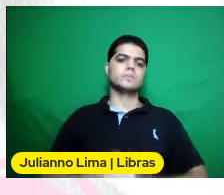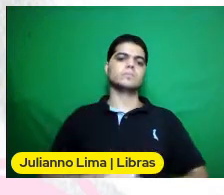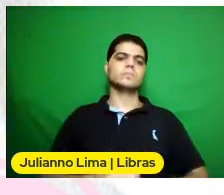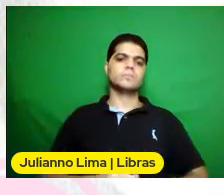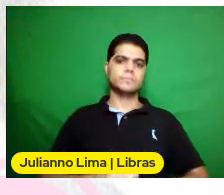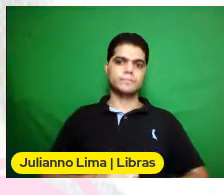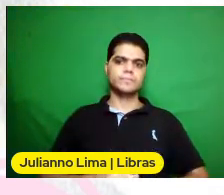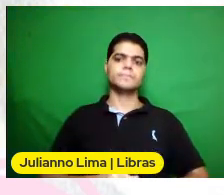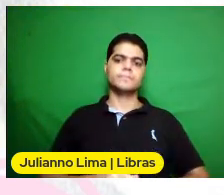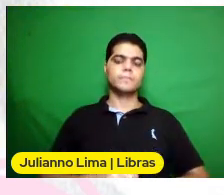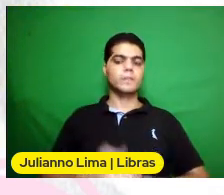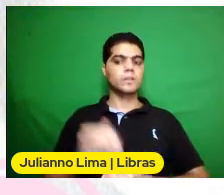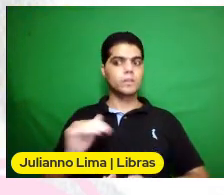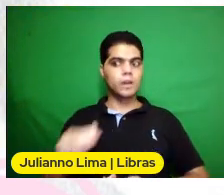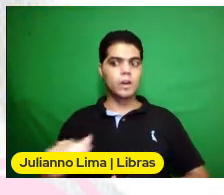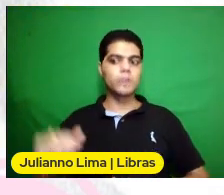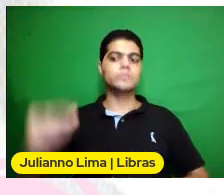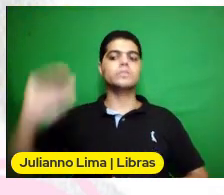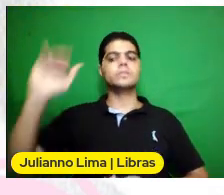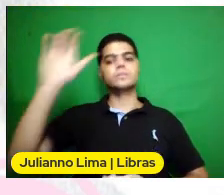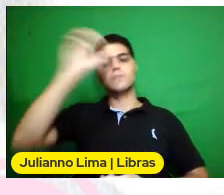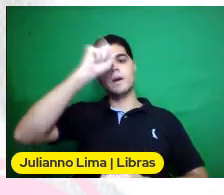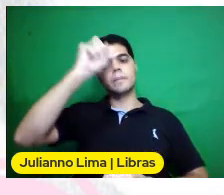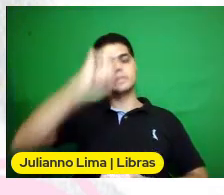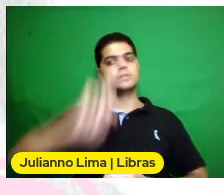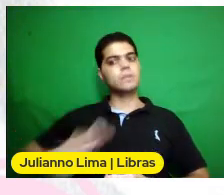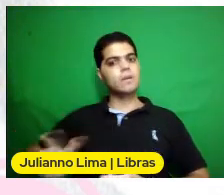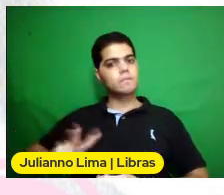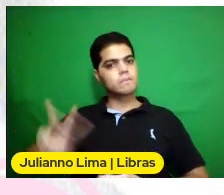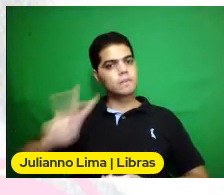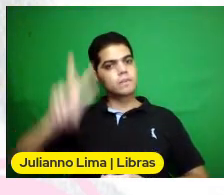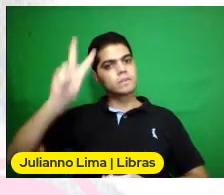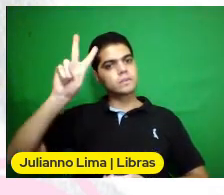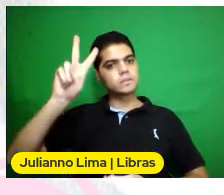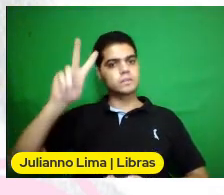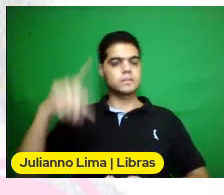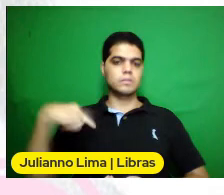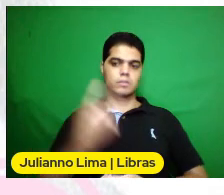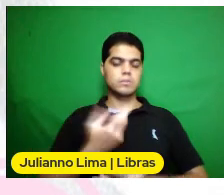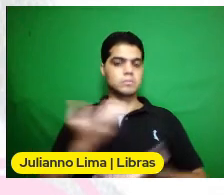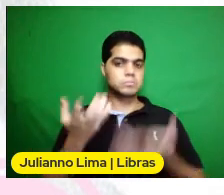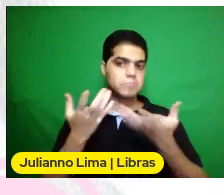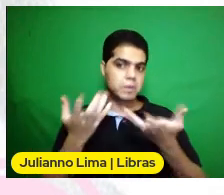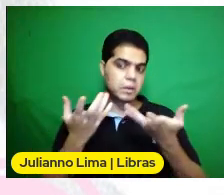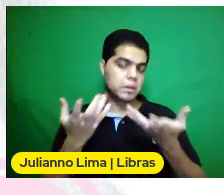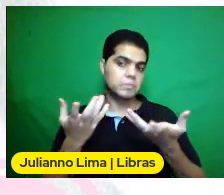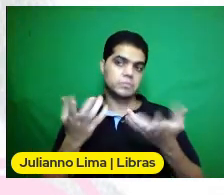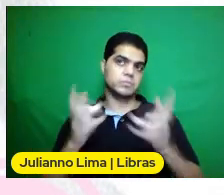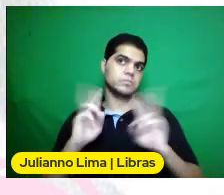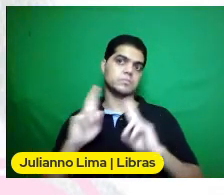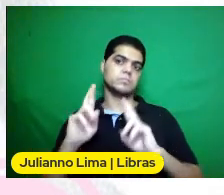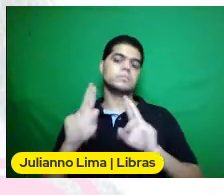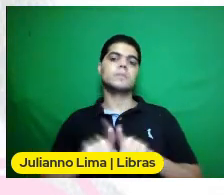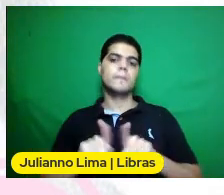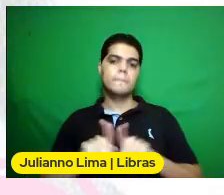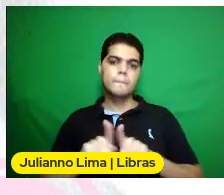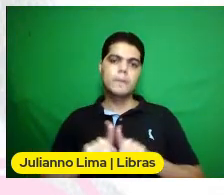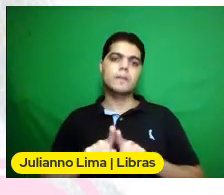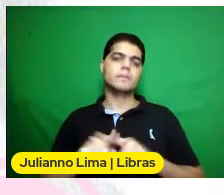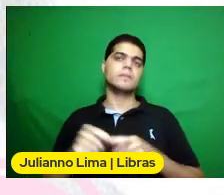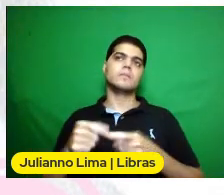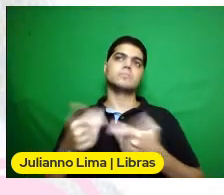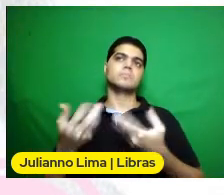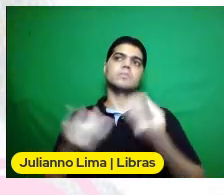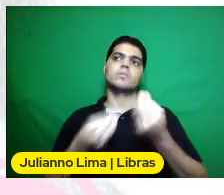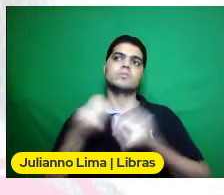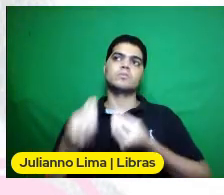E isso é a valorização que às vezes a gente espera, né? Assim, não adianta você dizer que não gosta se